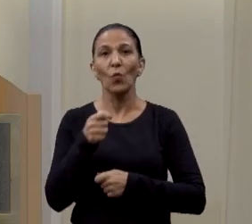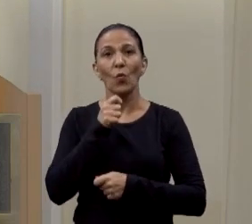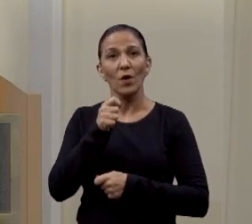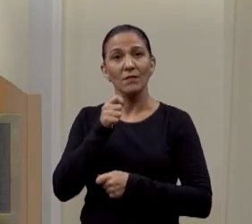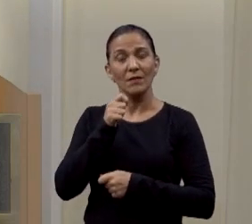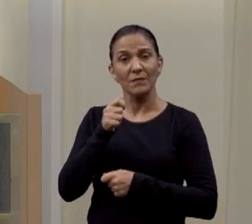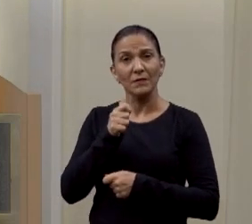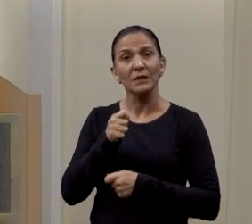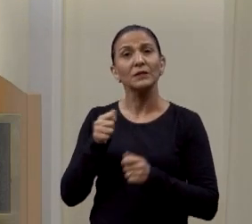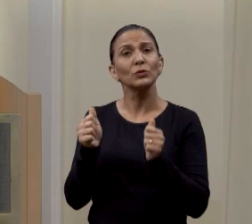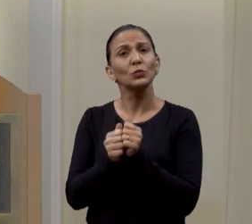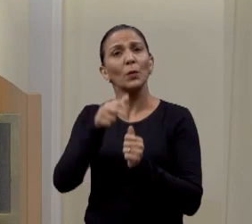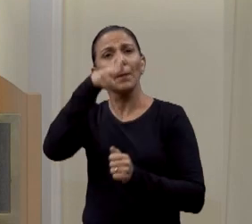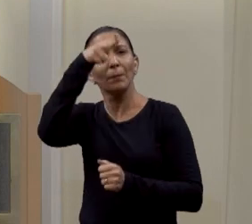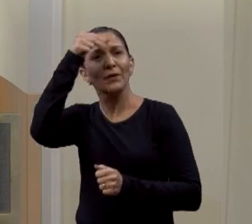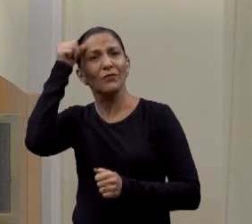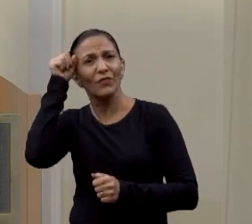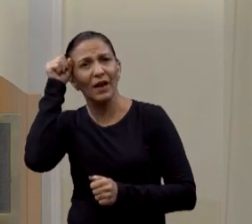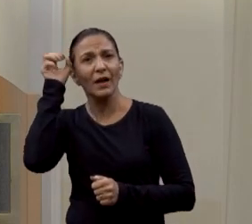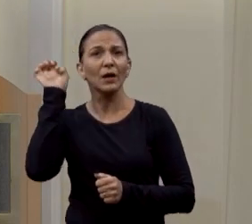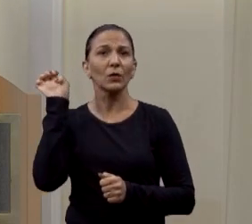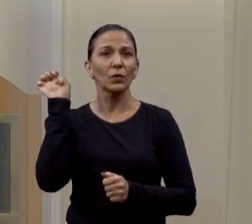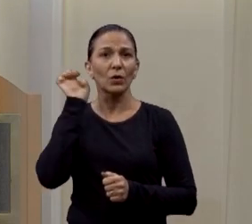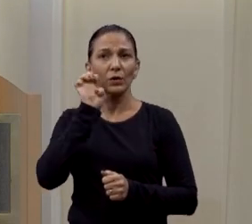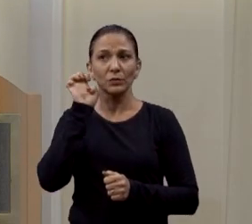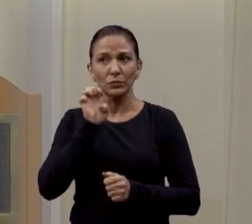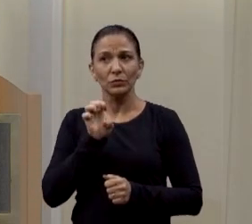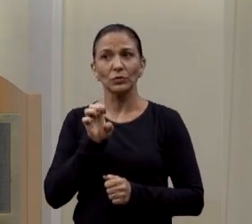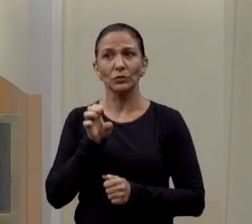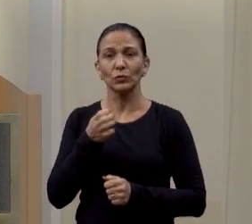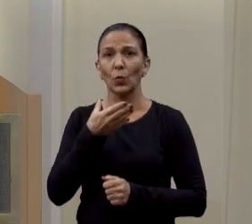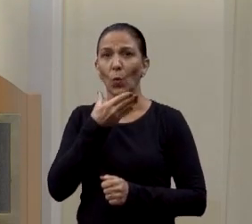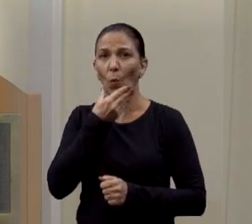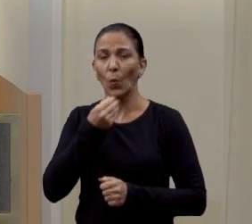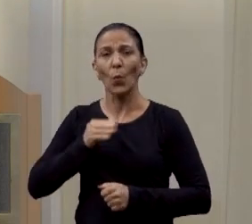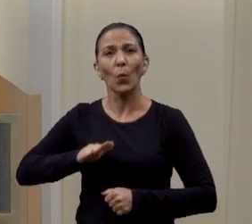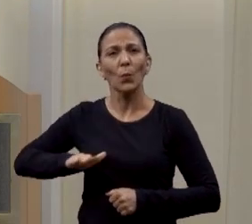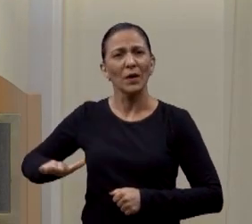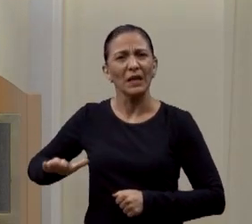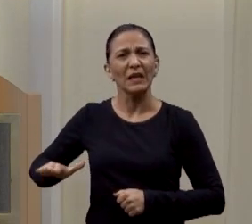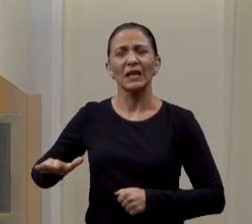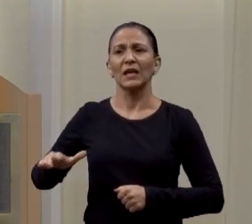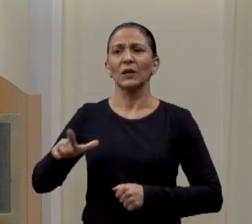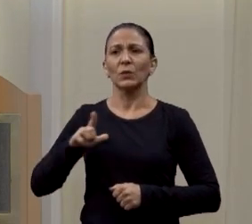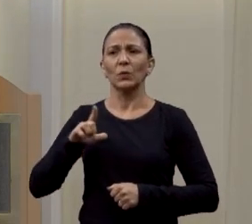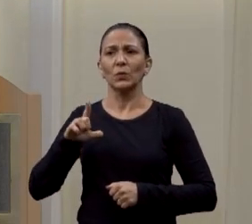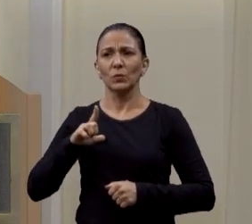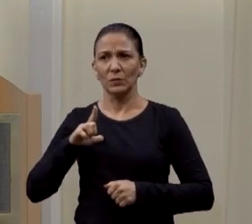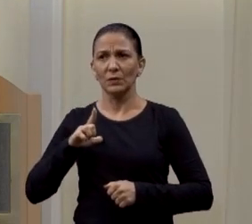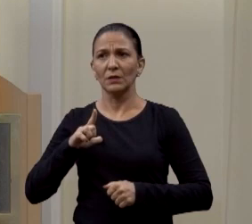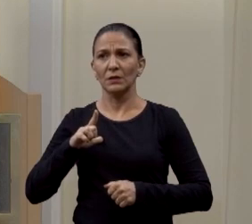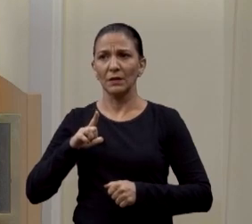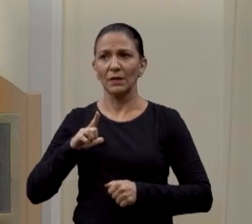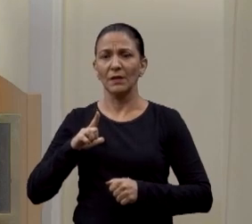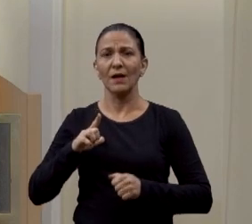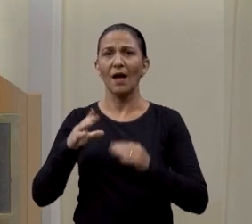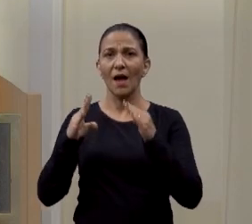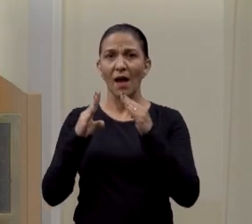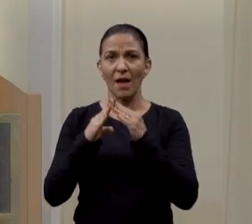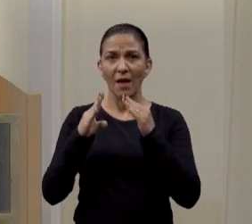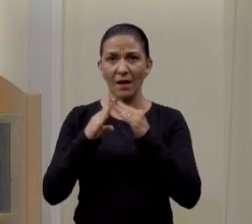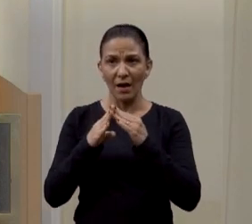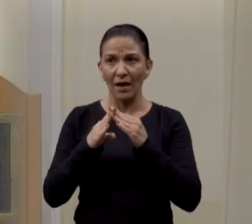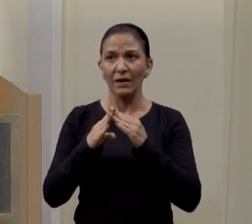prefeito municipal e um menino, que eu entendo desequilibrado, baixou na frente da casa, onde